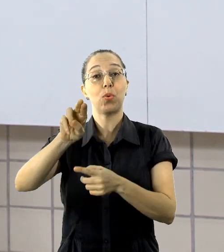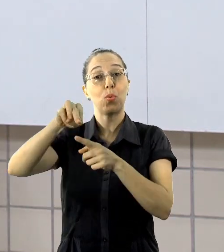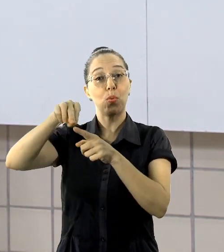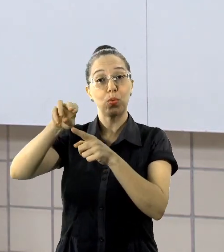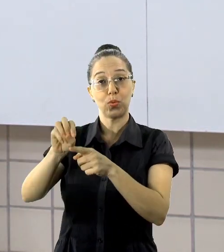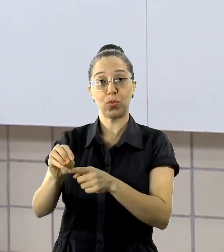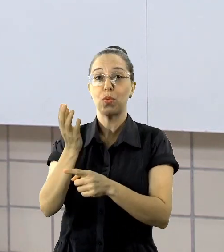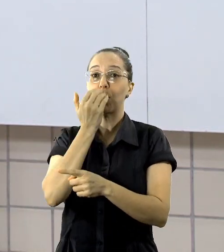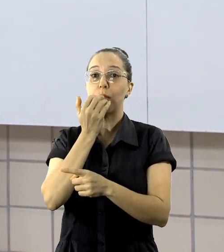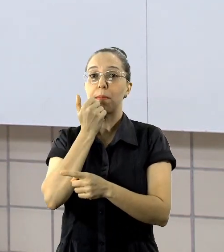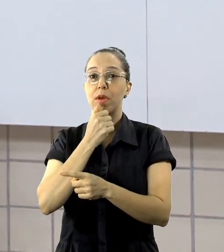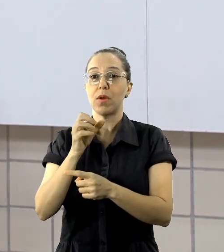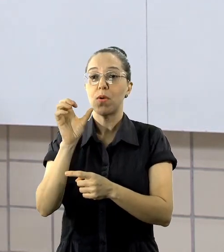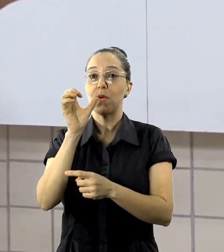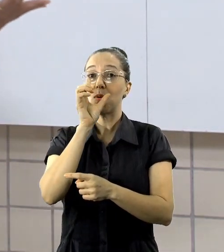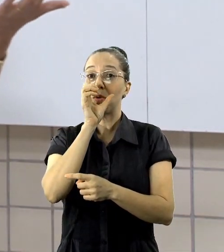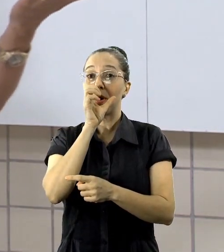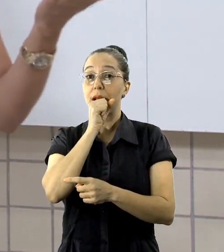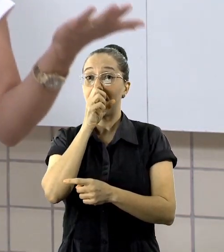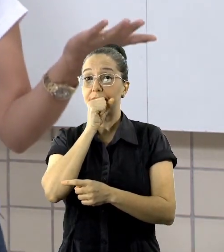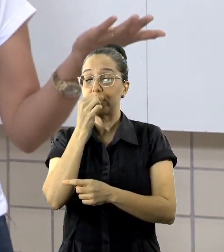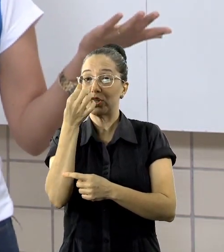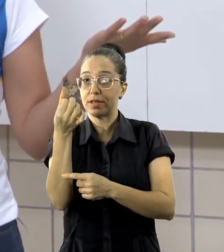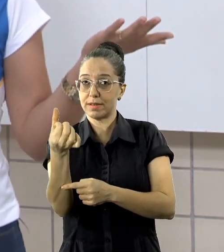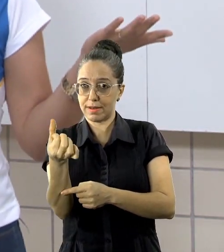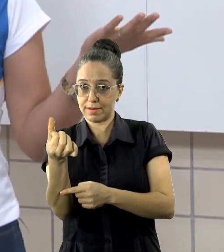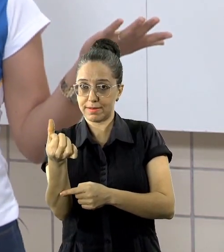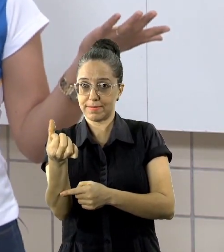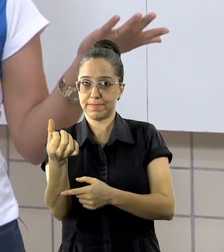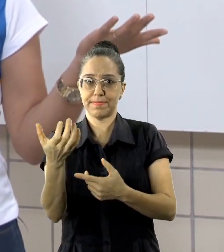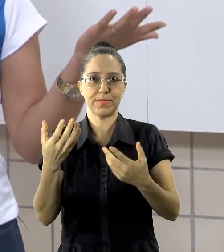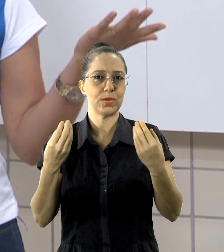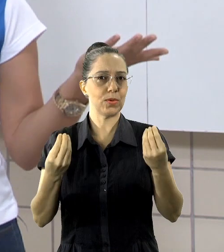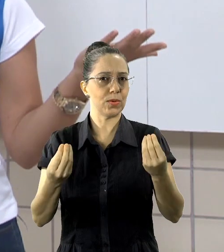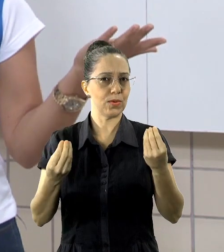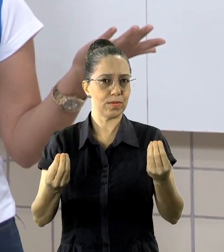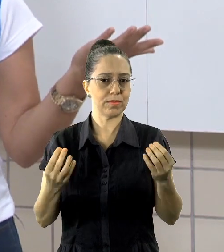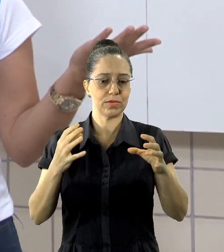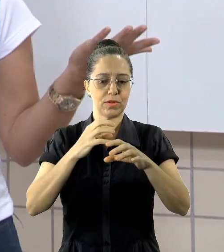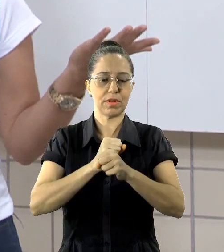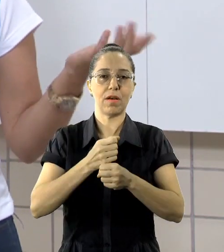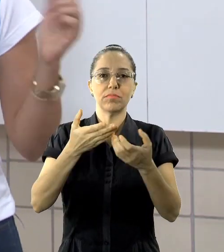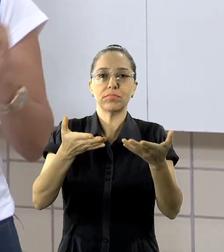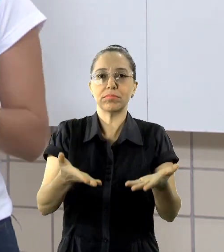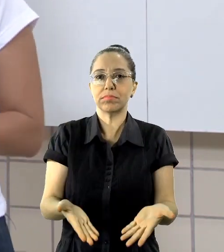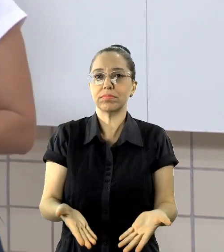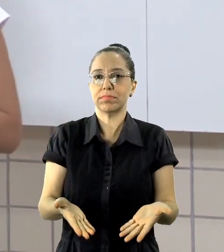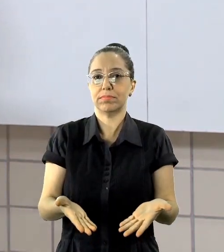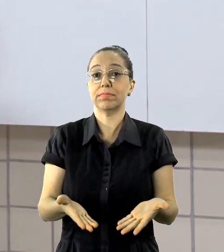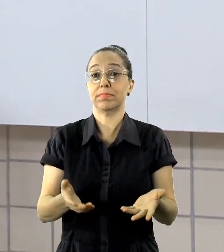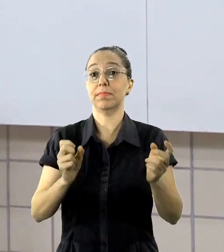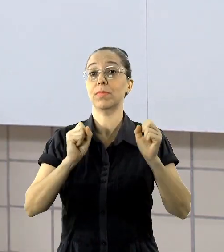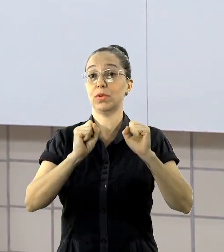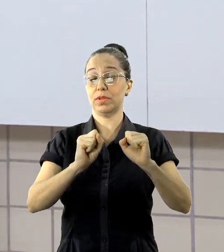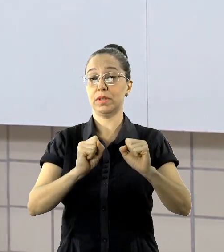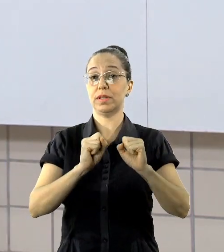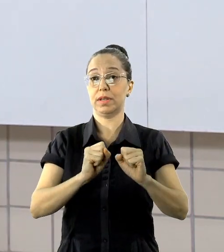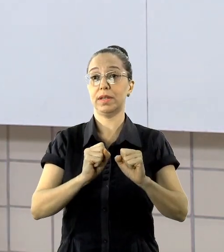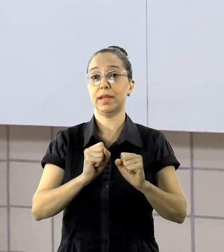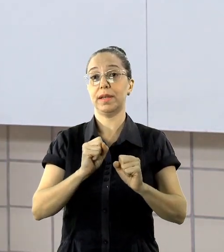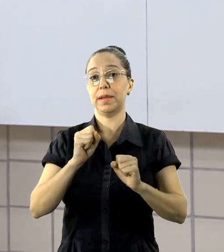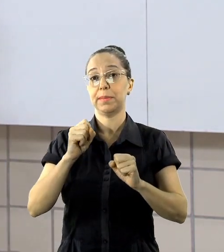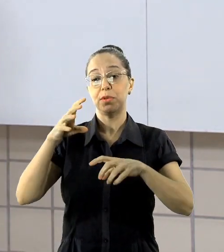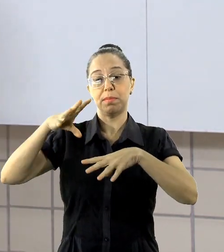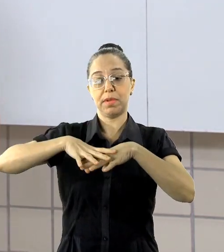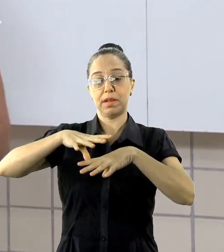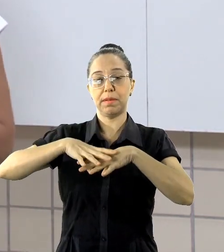laranjas. E aí, com quantas frutas nós vamos ficar no total nessa cesta? Isso nós podemos representar na linguagem